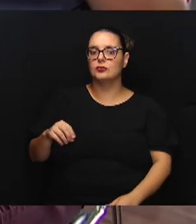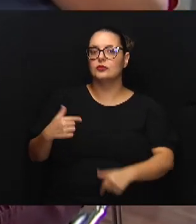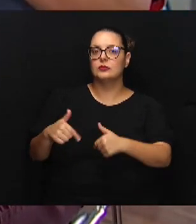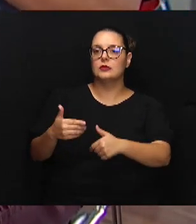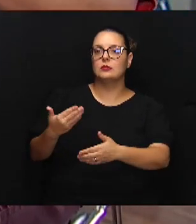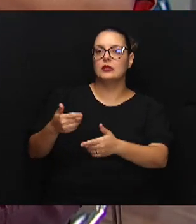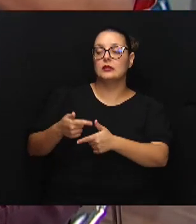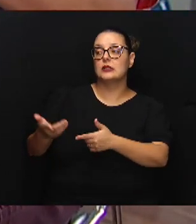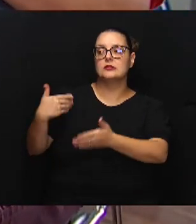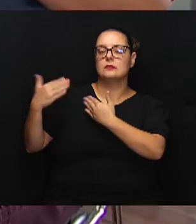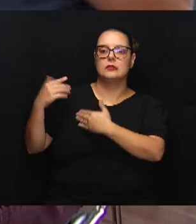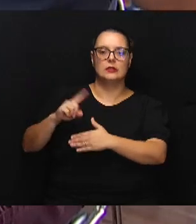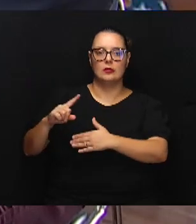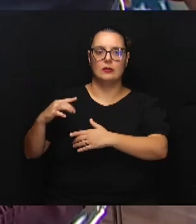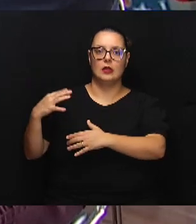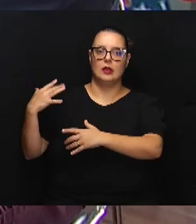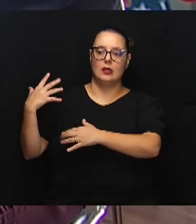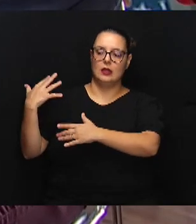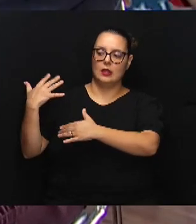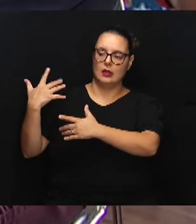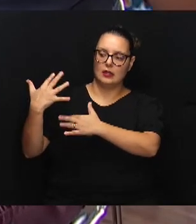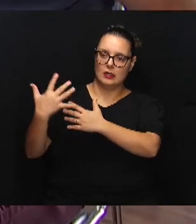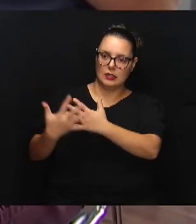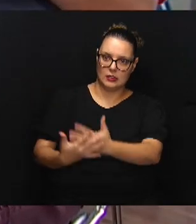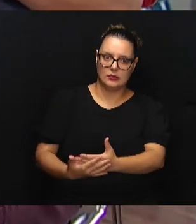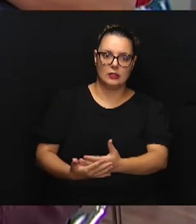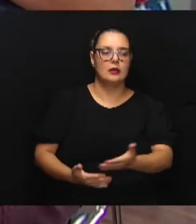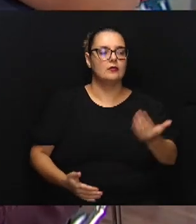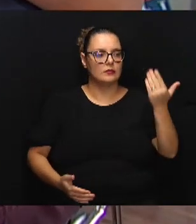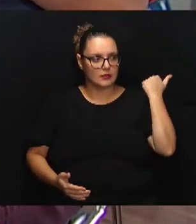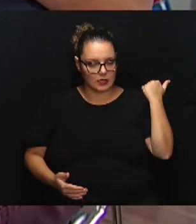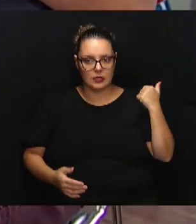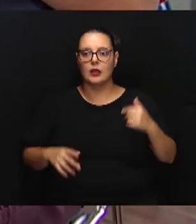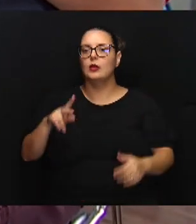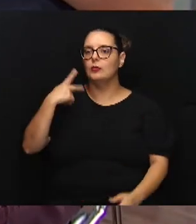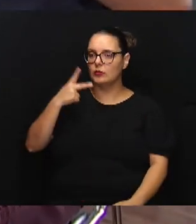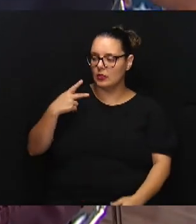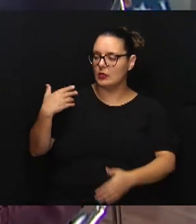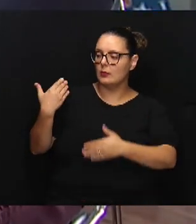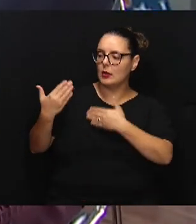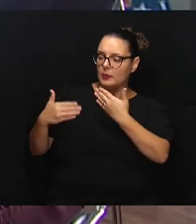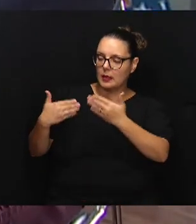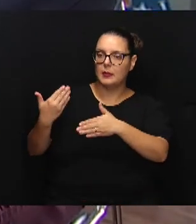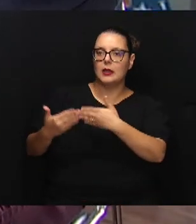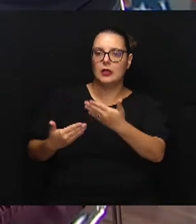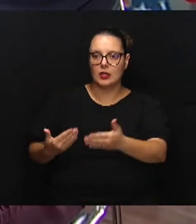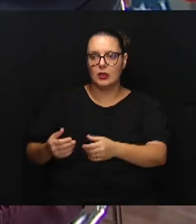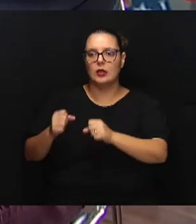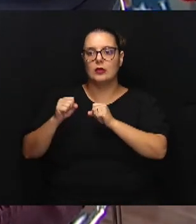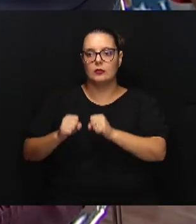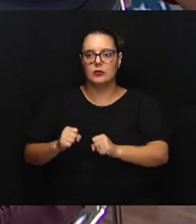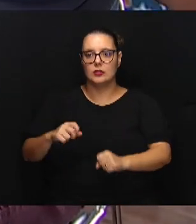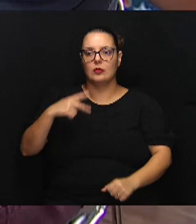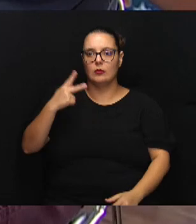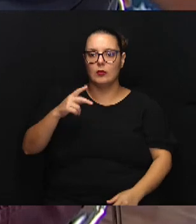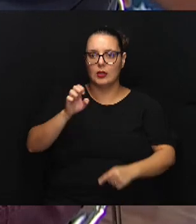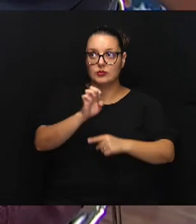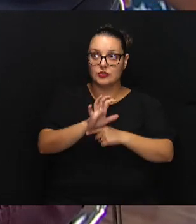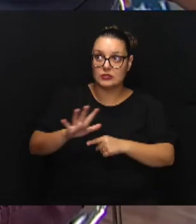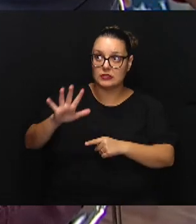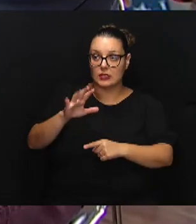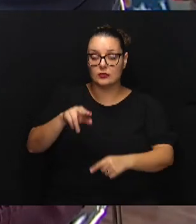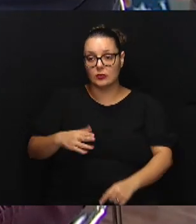um acúmulo de tempo, né? Lá de trás. É um acúmulo de políticas que eventualmente deveriam ser políticas de Estado ou de